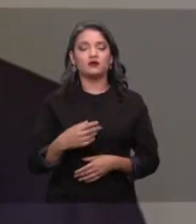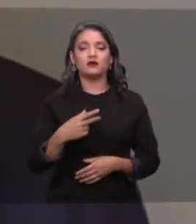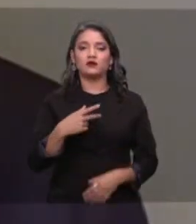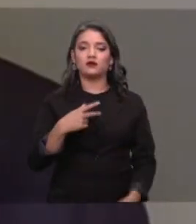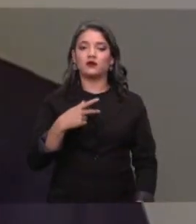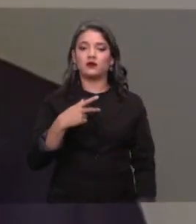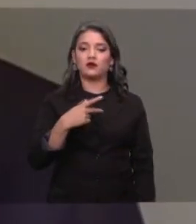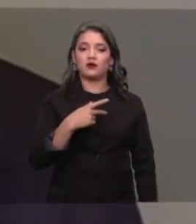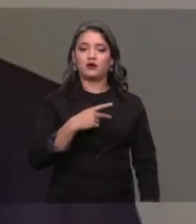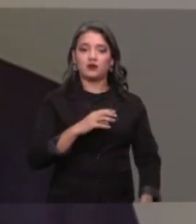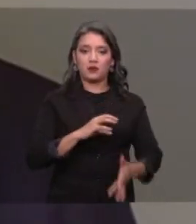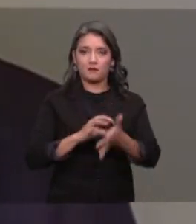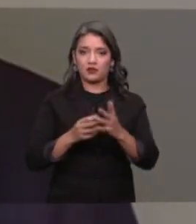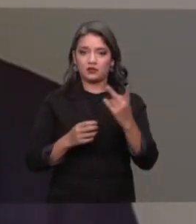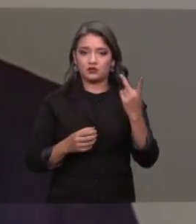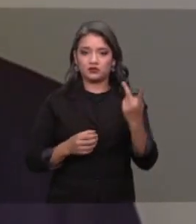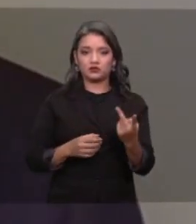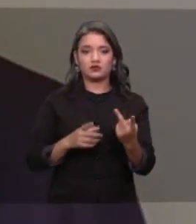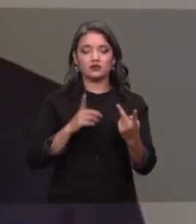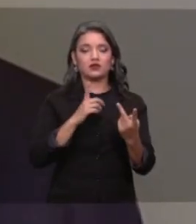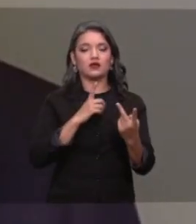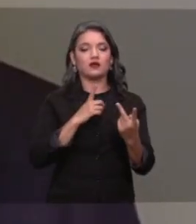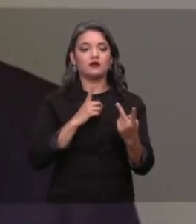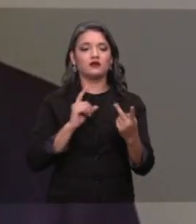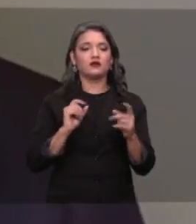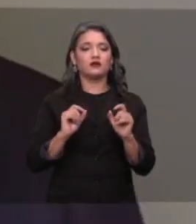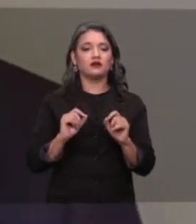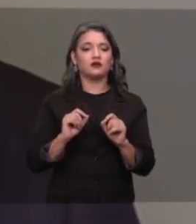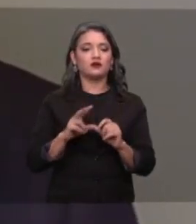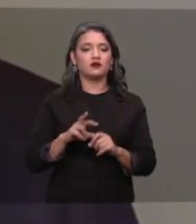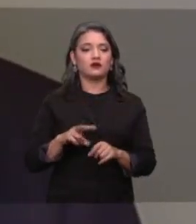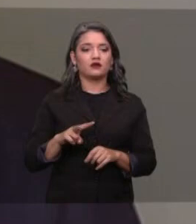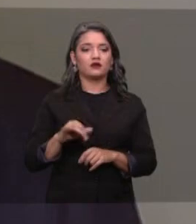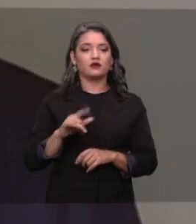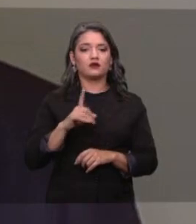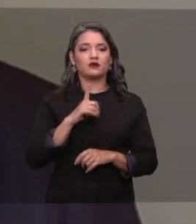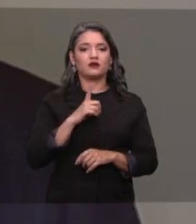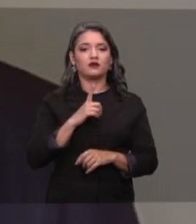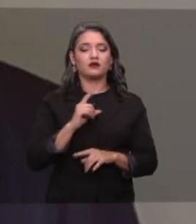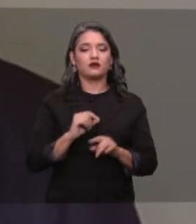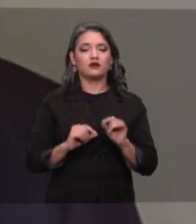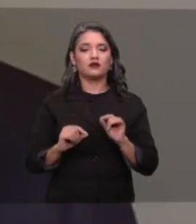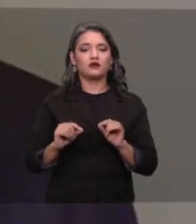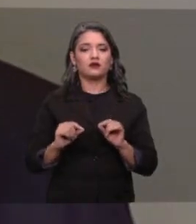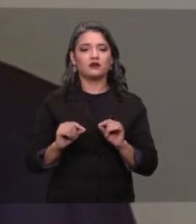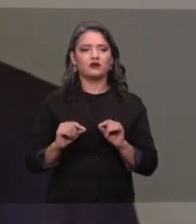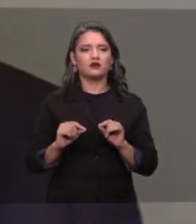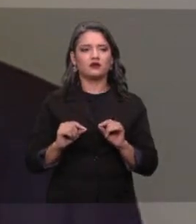apontam basicamente como motivação para a comprovação da